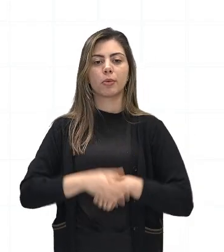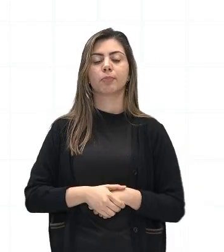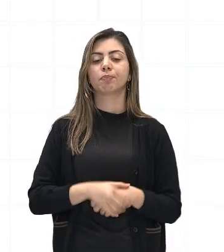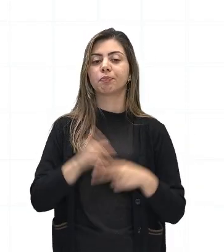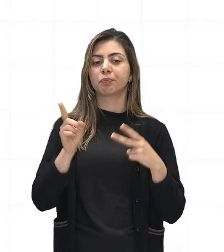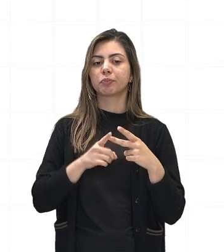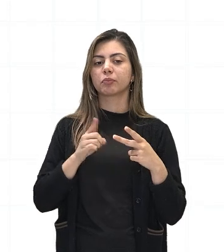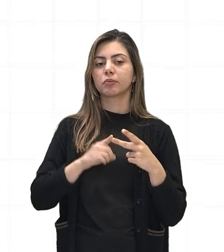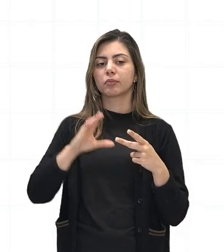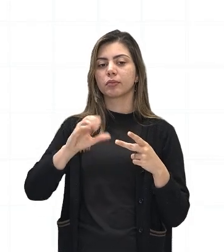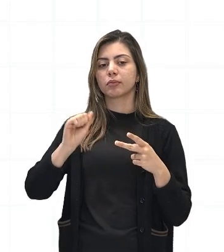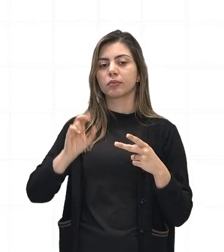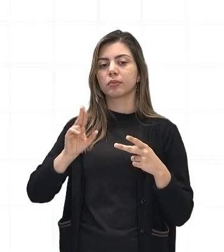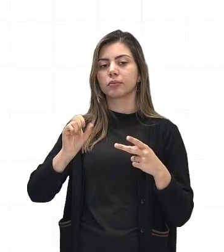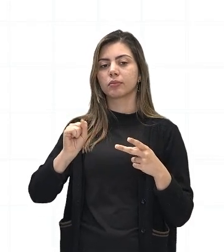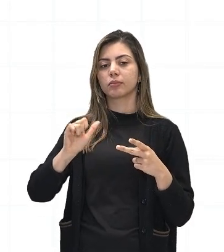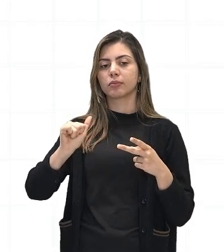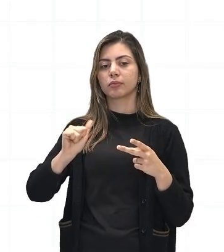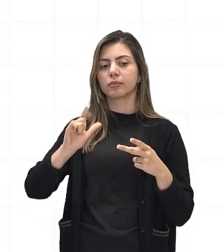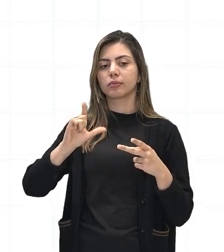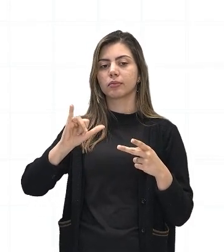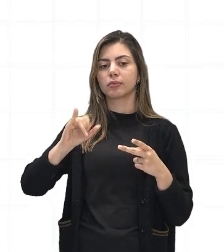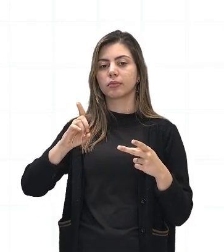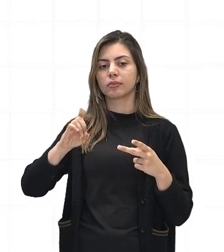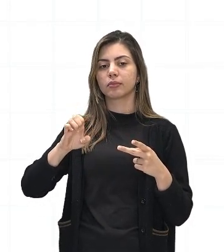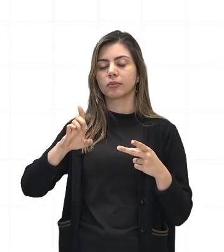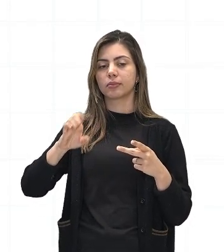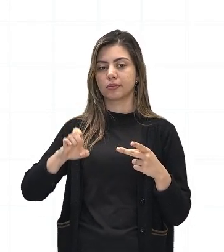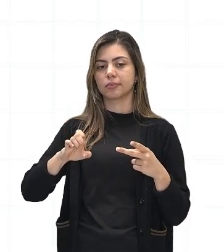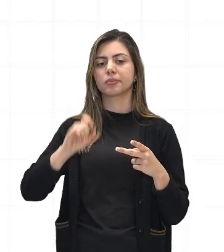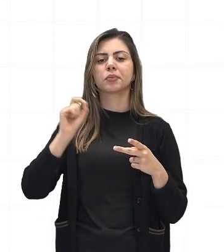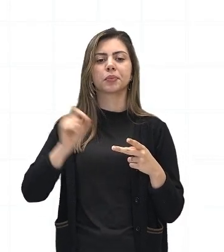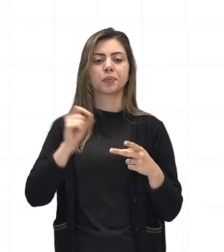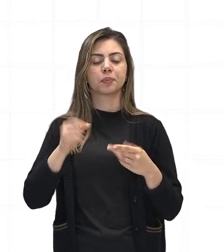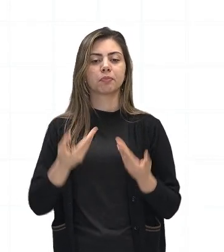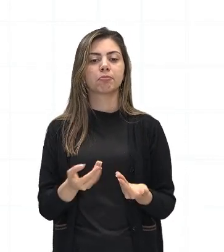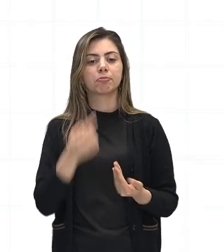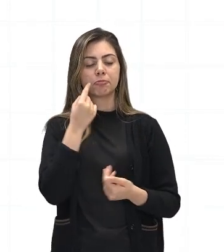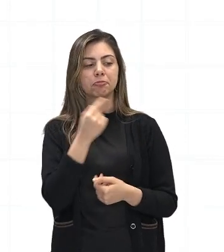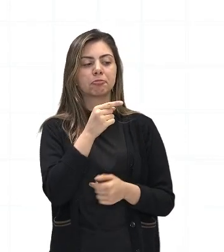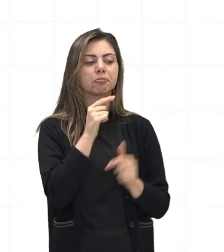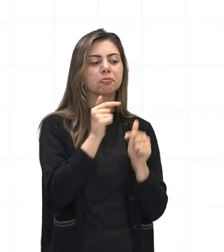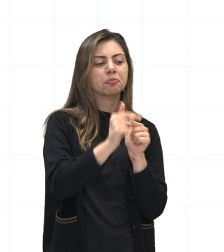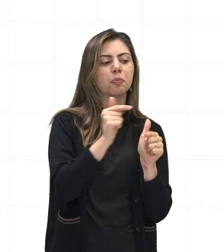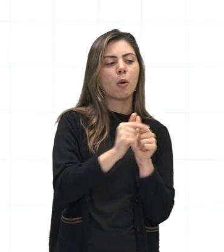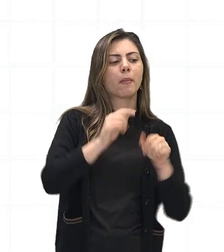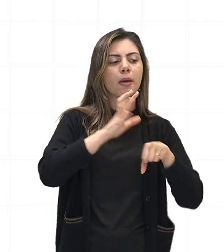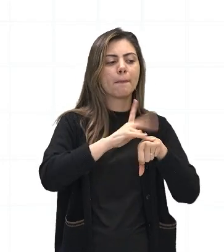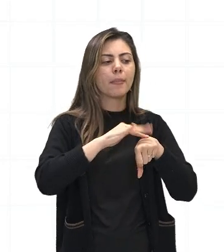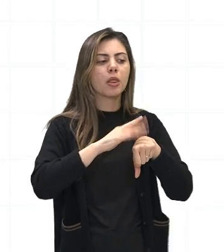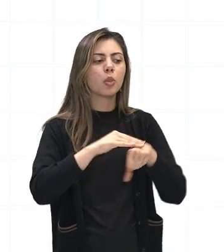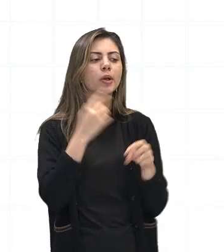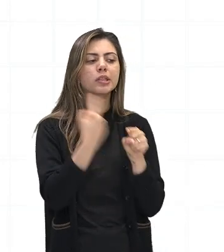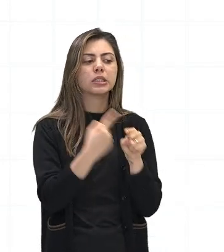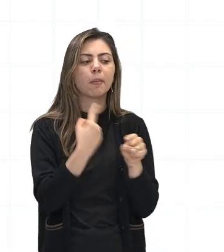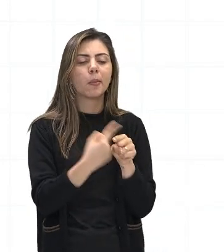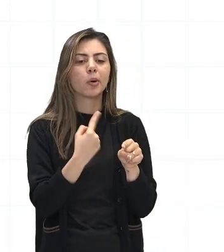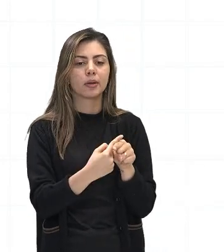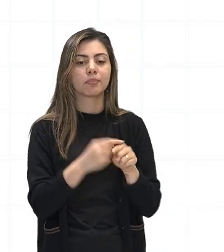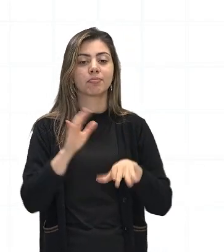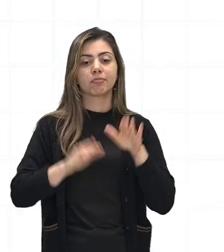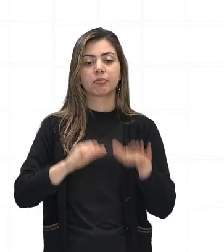segundo princípio do RPG. A verdadeira causa do problema, ela pode estar distante